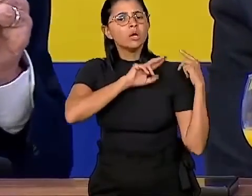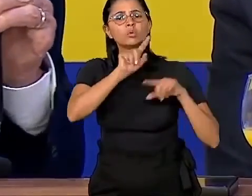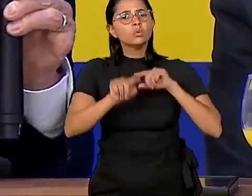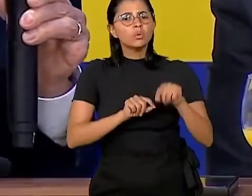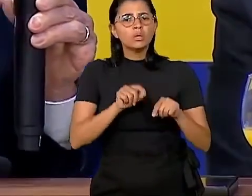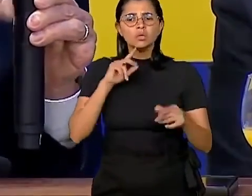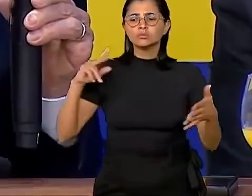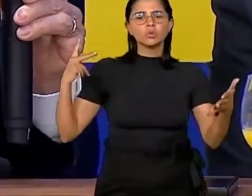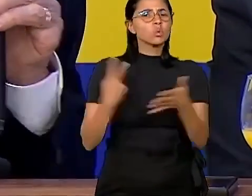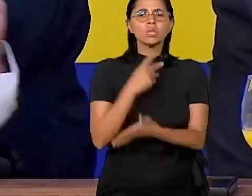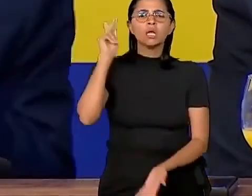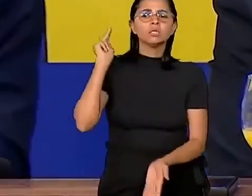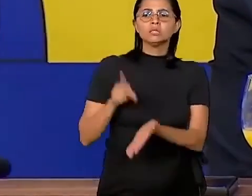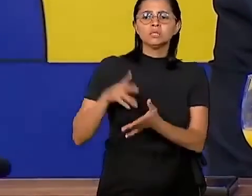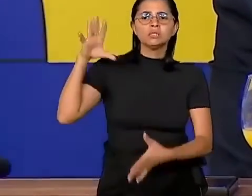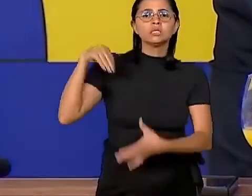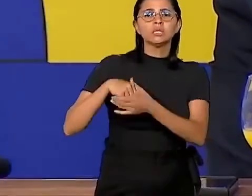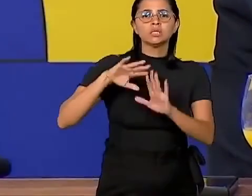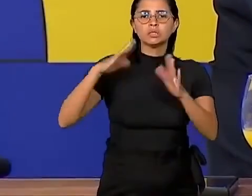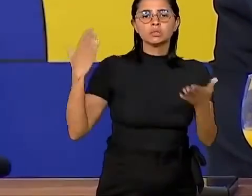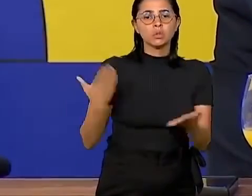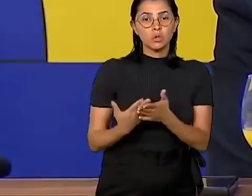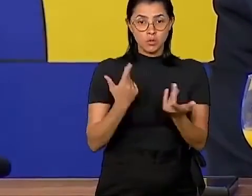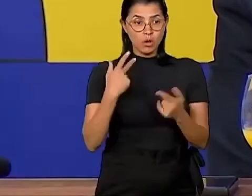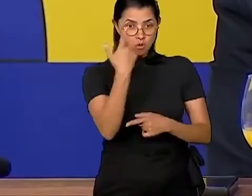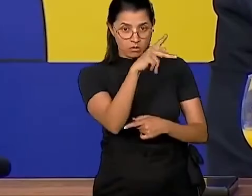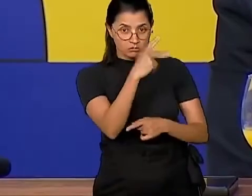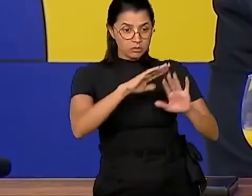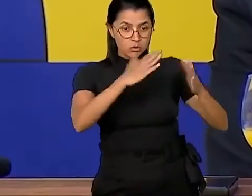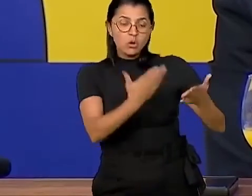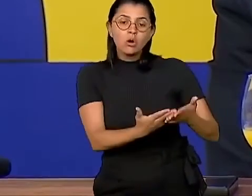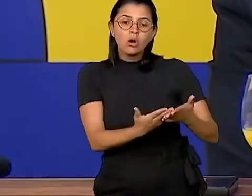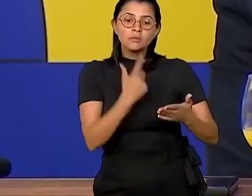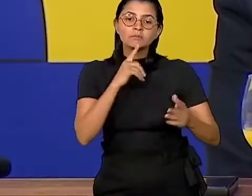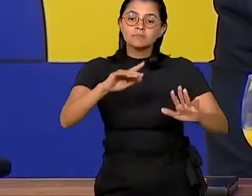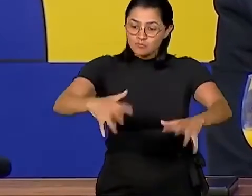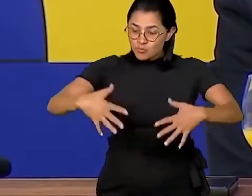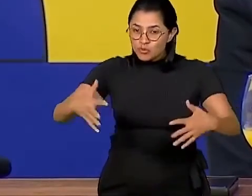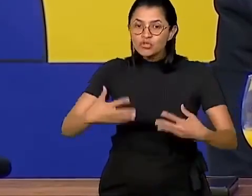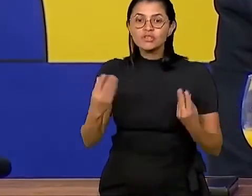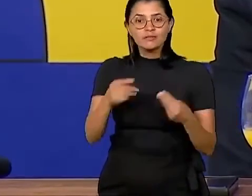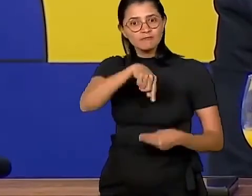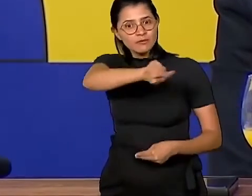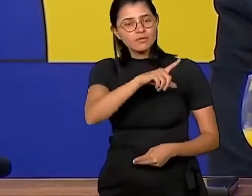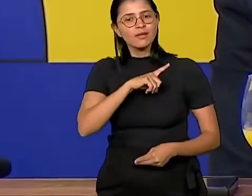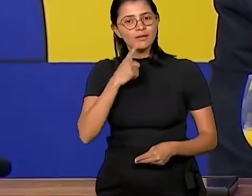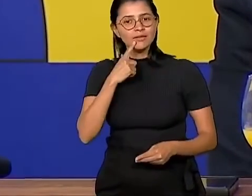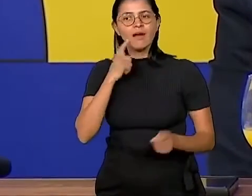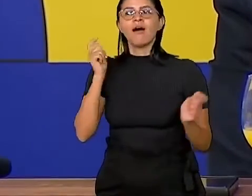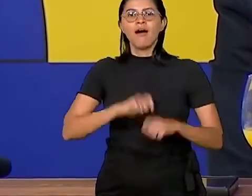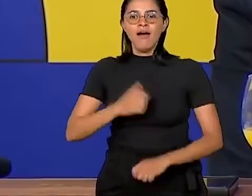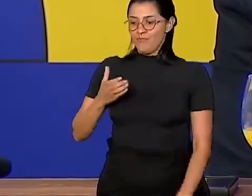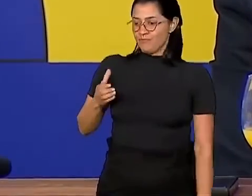que acontece de fato dentro de uma escola como a de vocês, que motiva vocês virar